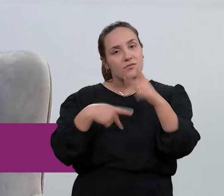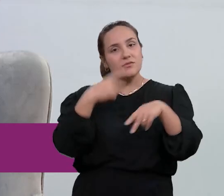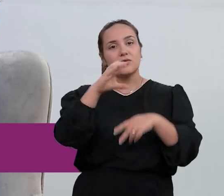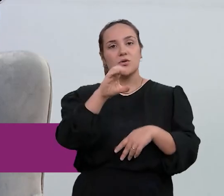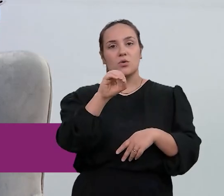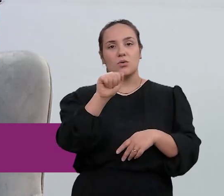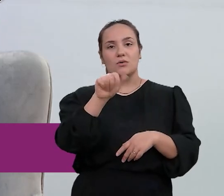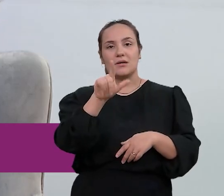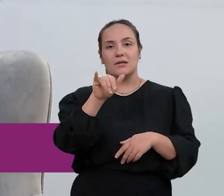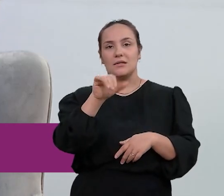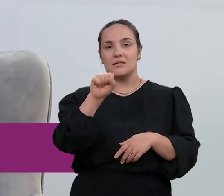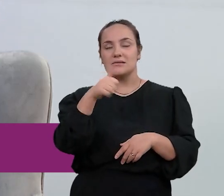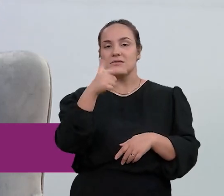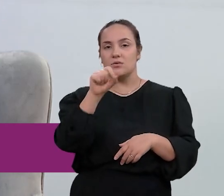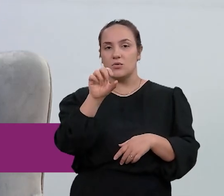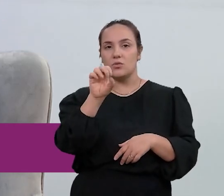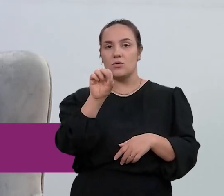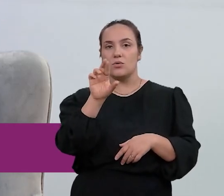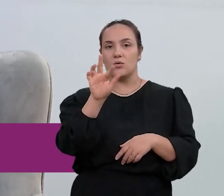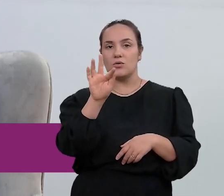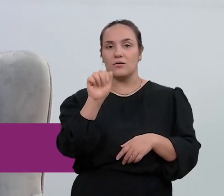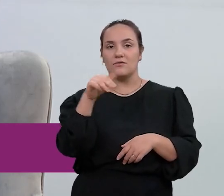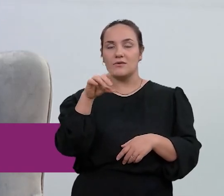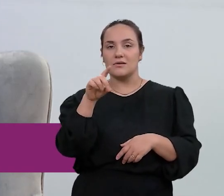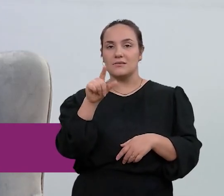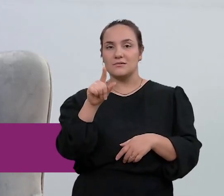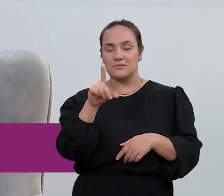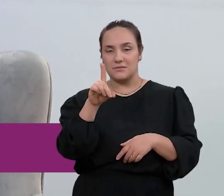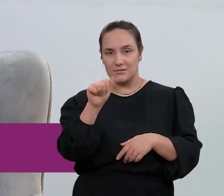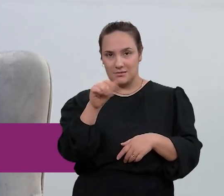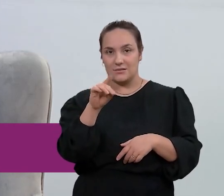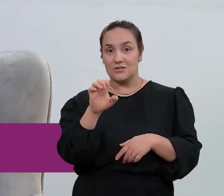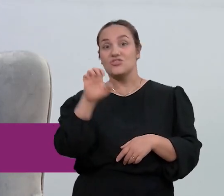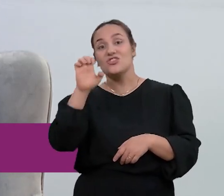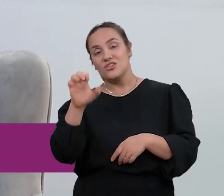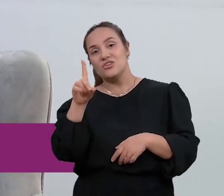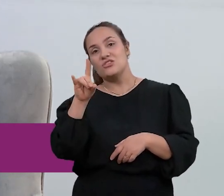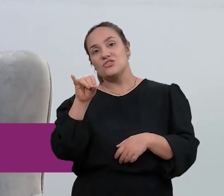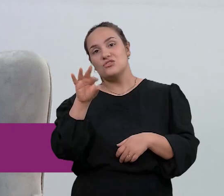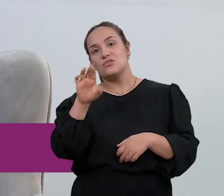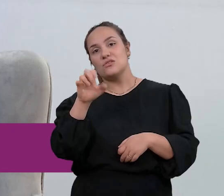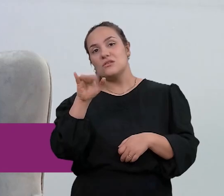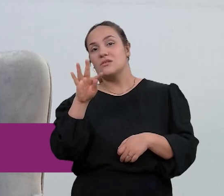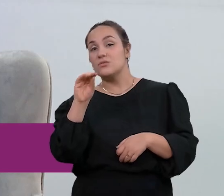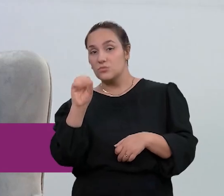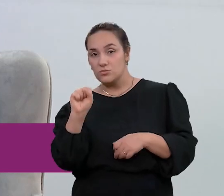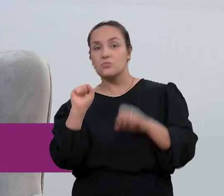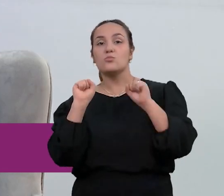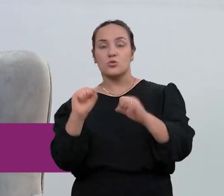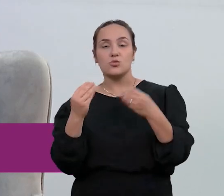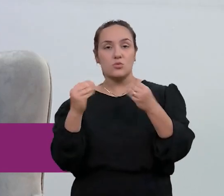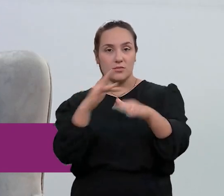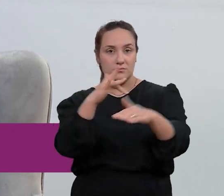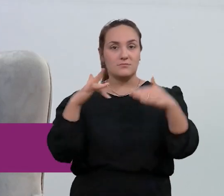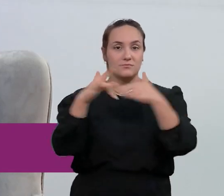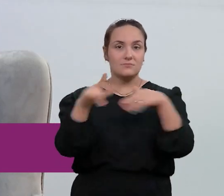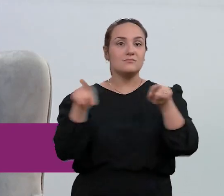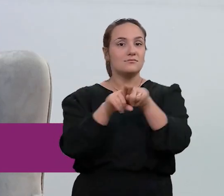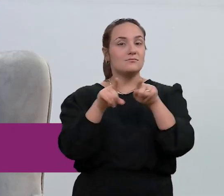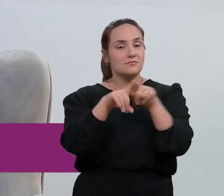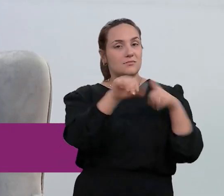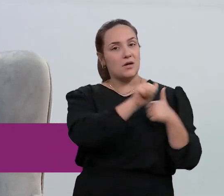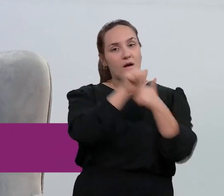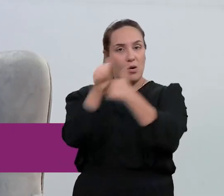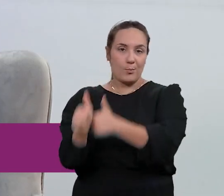de Direitos mas coalizão nacional orfandade e direitos para você anotar aí acessar nas mídias sociais e também conferir toda a programação e a